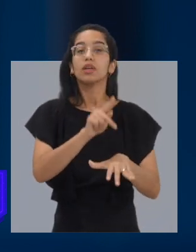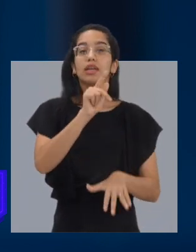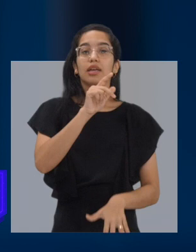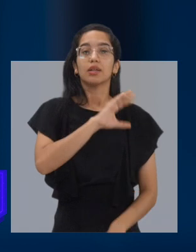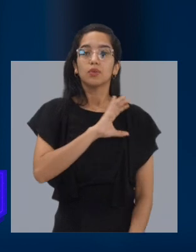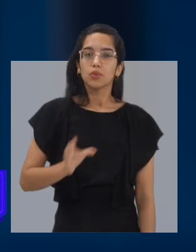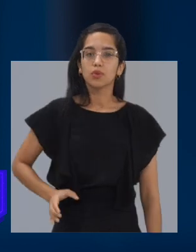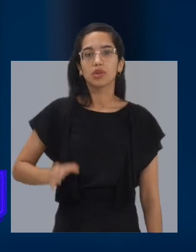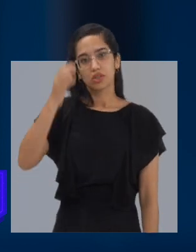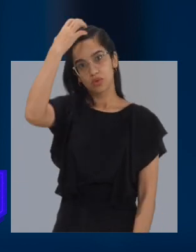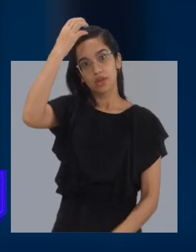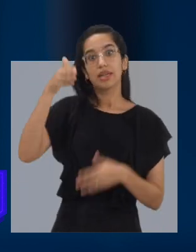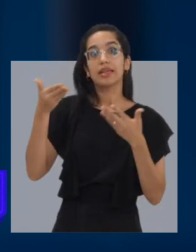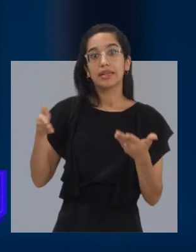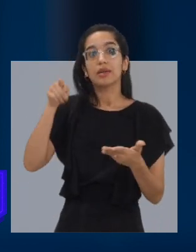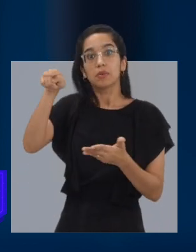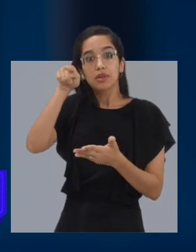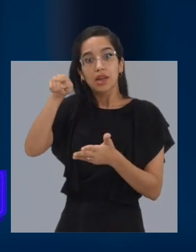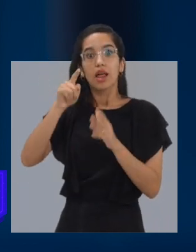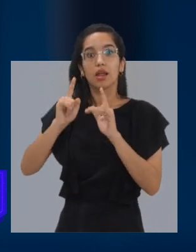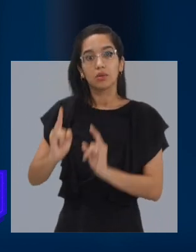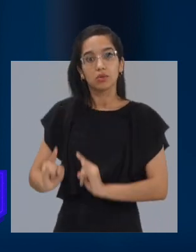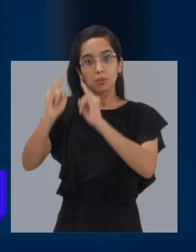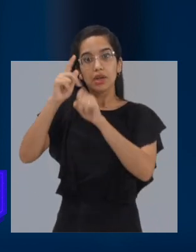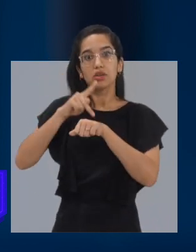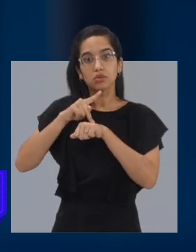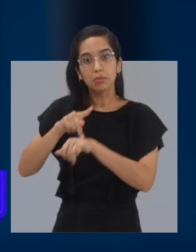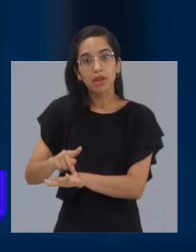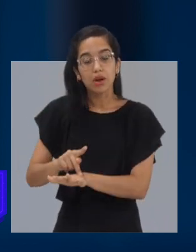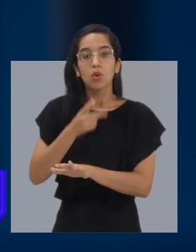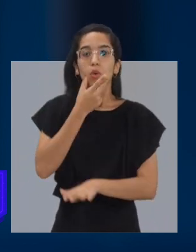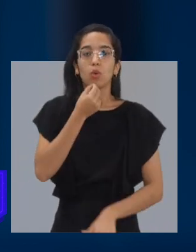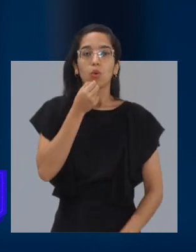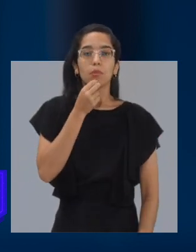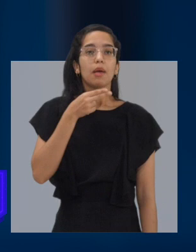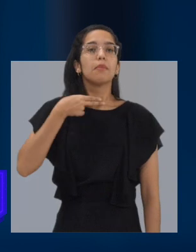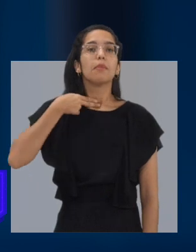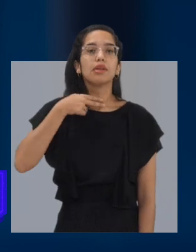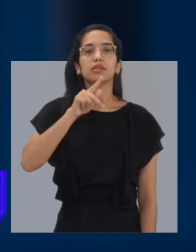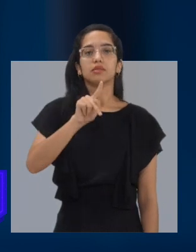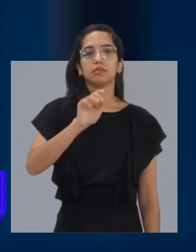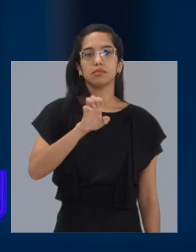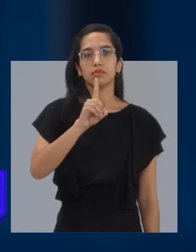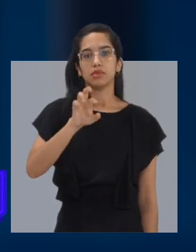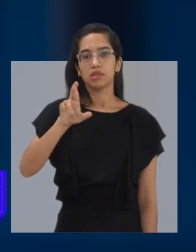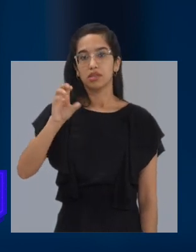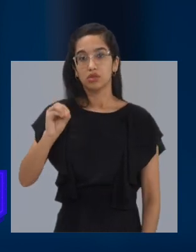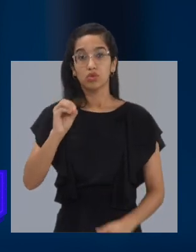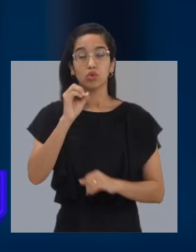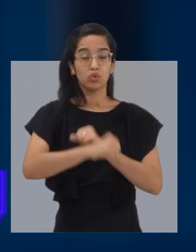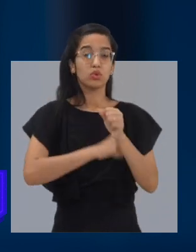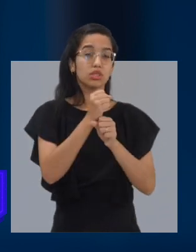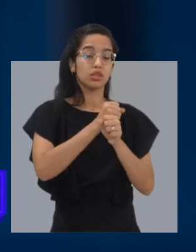na paróquia do Cristo Rei, ele, padre Pedro, na década de 70, iniciou desde logo um trabalho